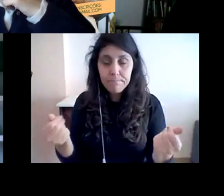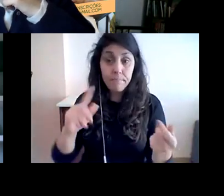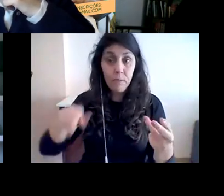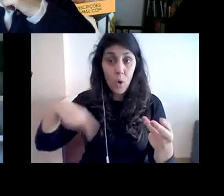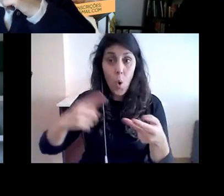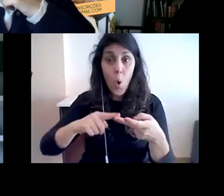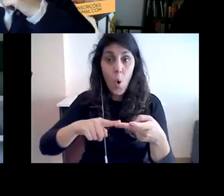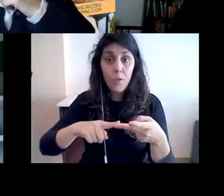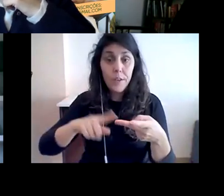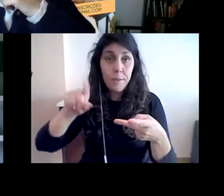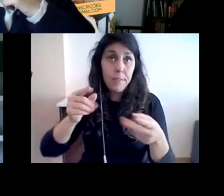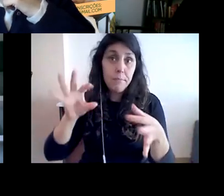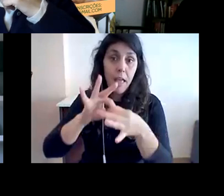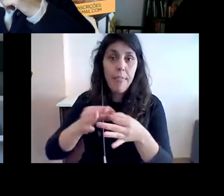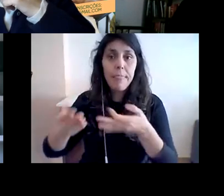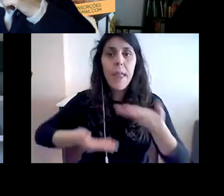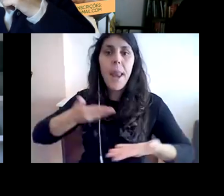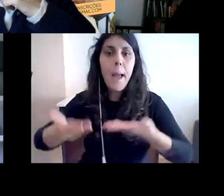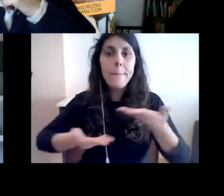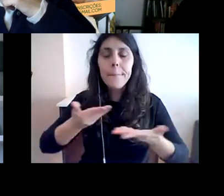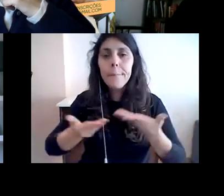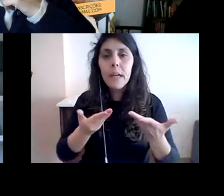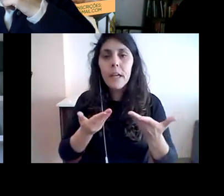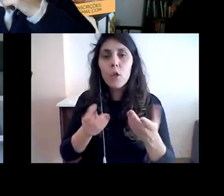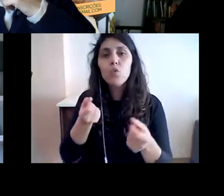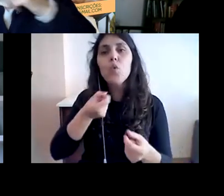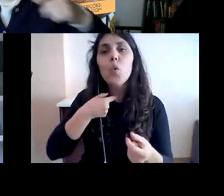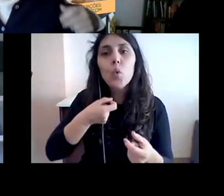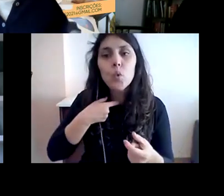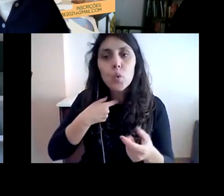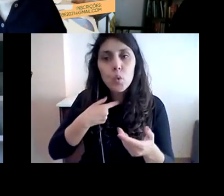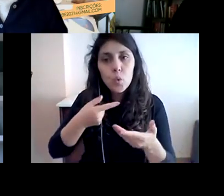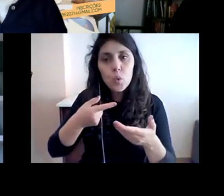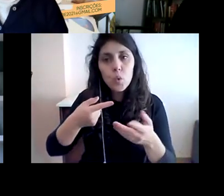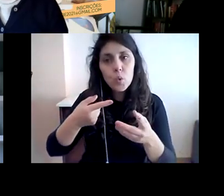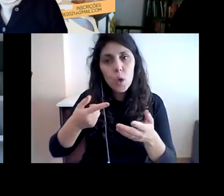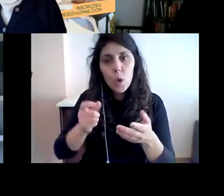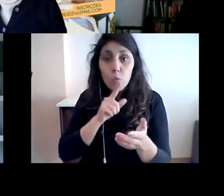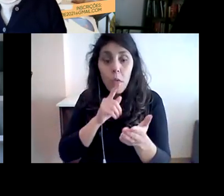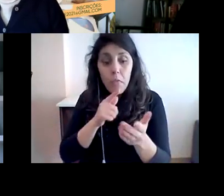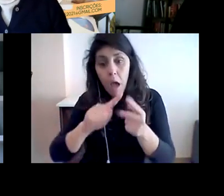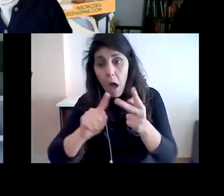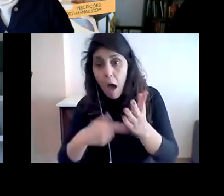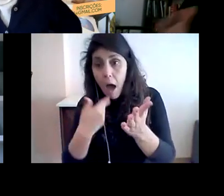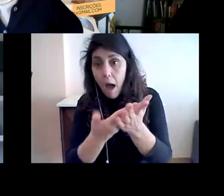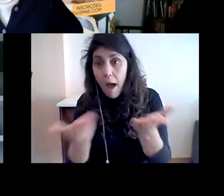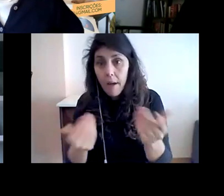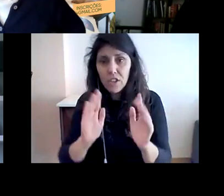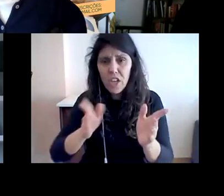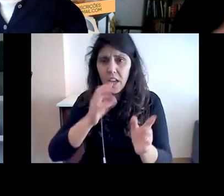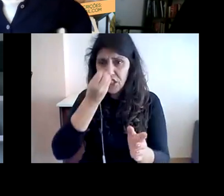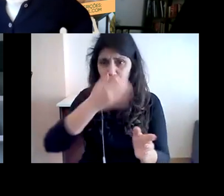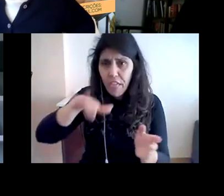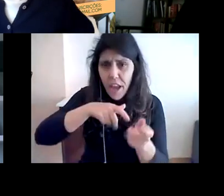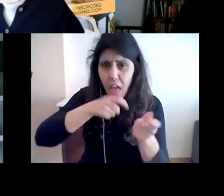a ver com a própria dinâmica da oferta dos cursos. Porque nós já tivemos experiências, nós tivemos cursos de jardinagem, tivemos